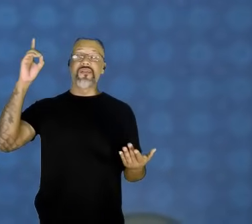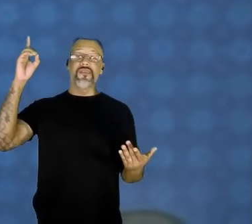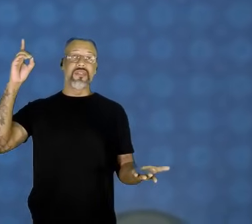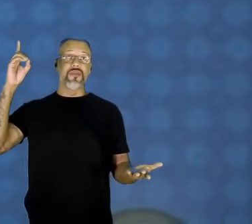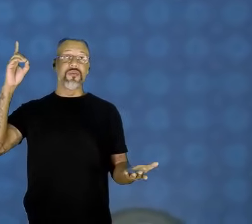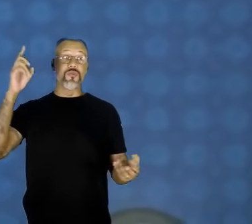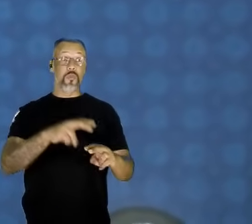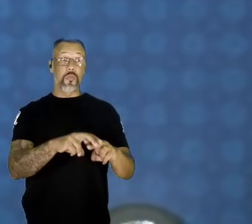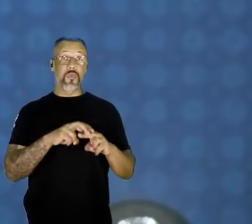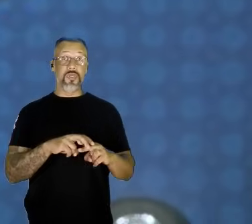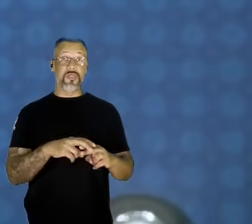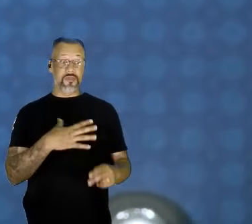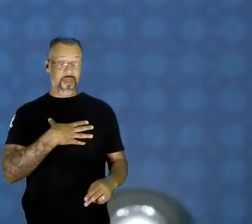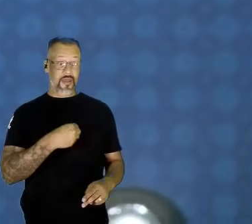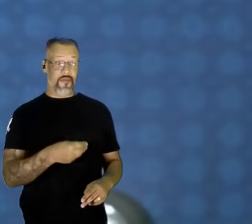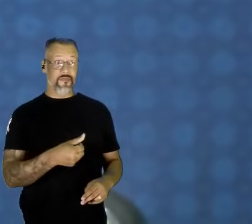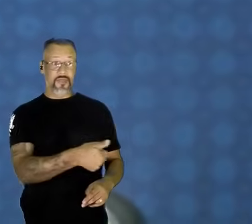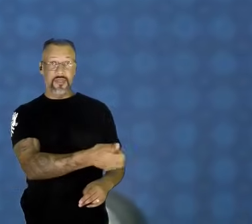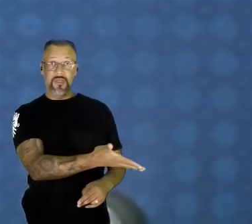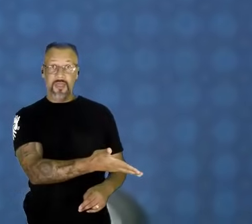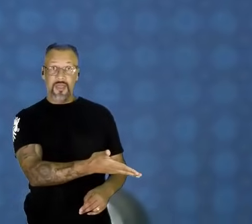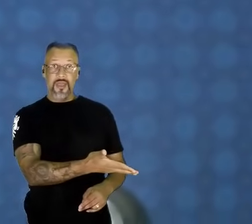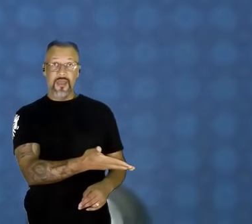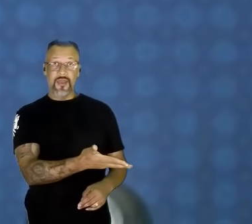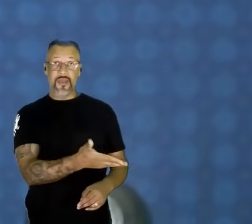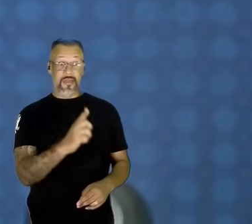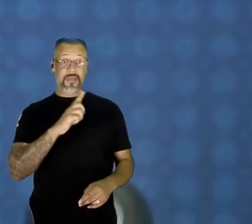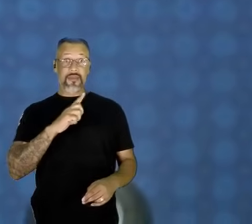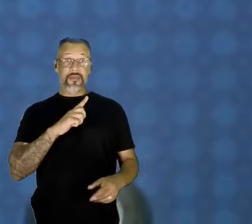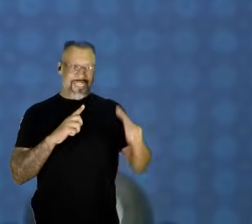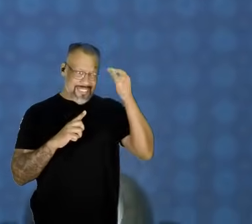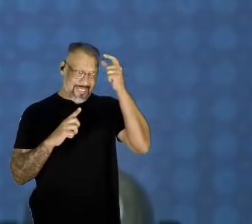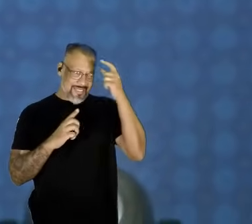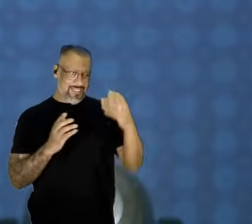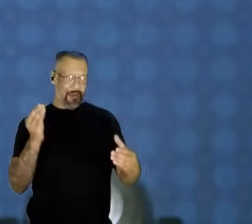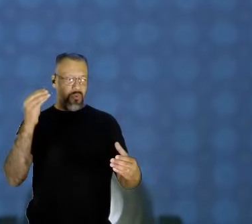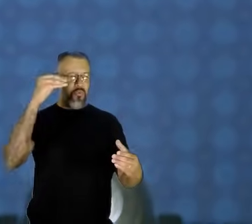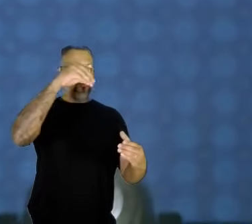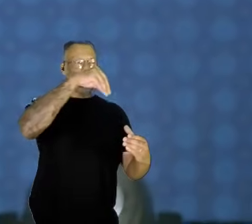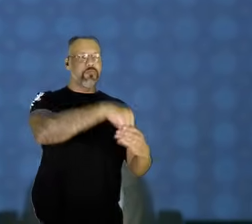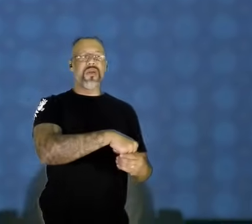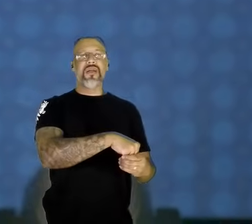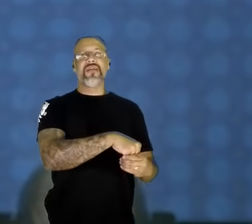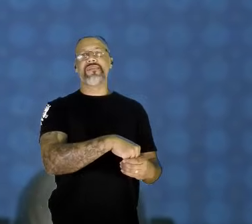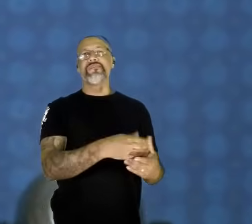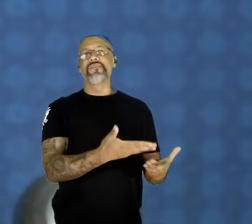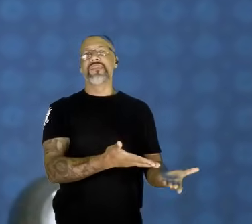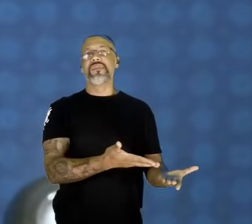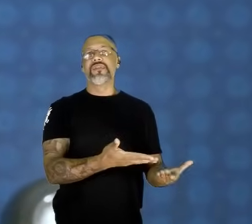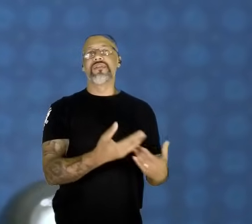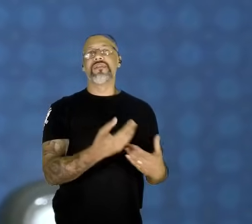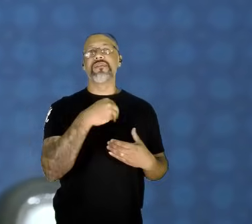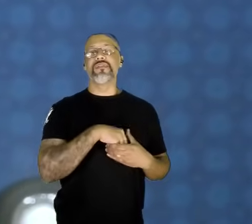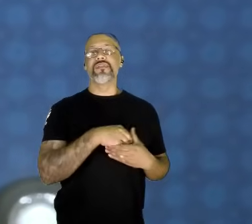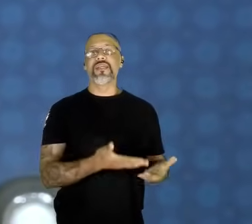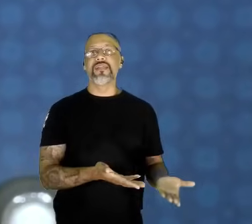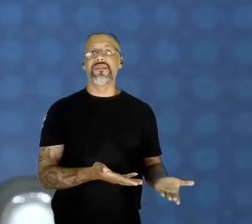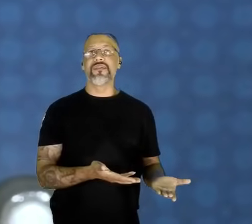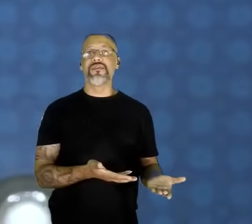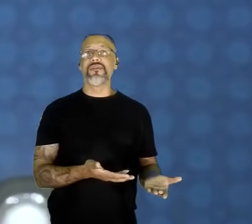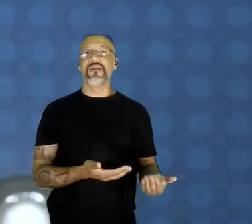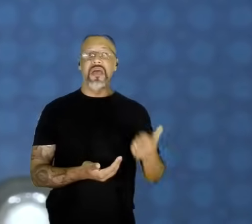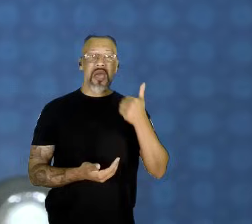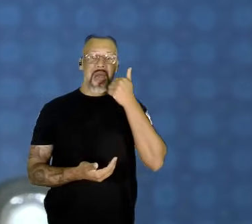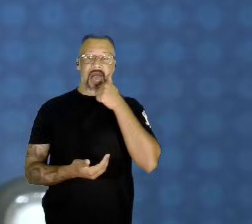endemoniada. Não à toa ela tinha um demônio morando dentro da casa dela. Ela está pedindo ao